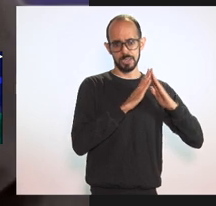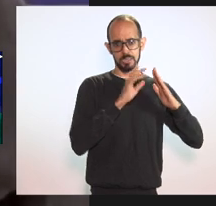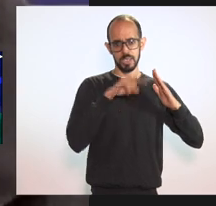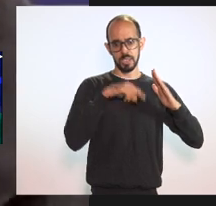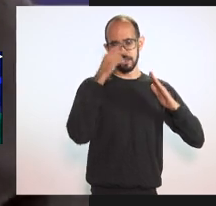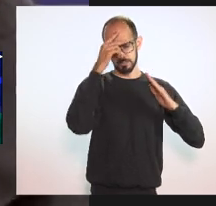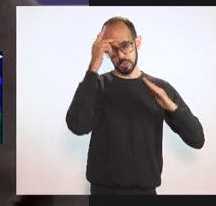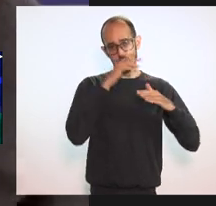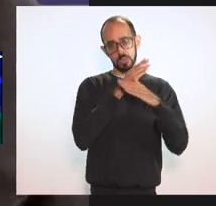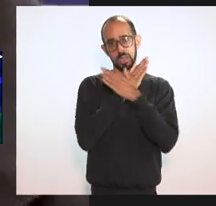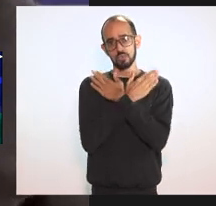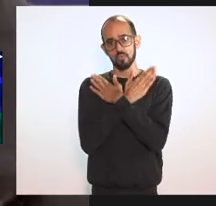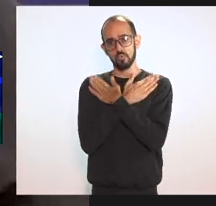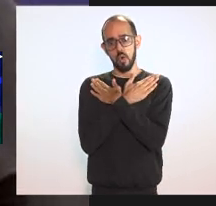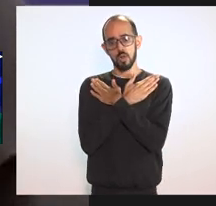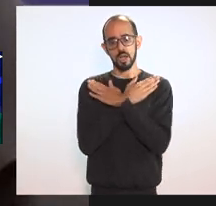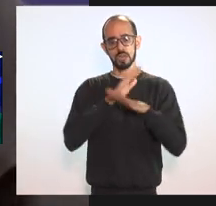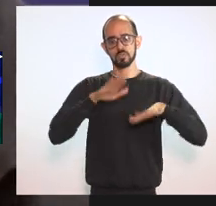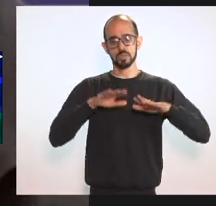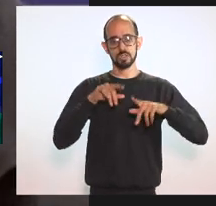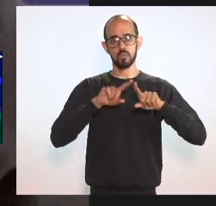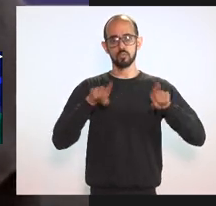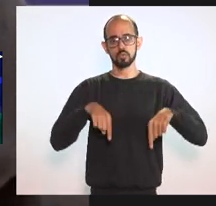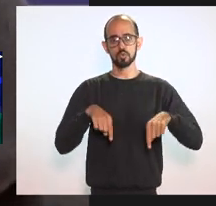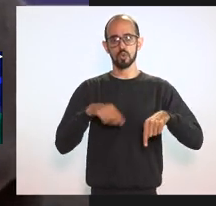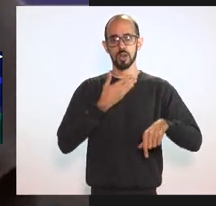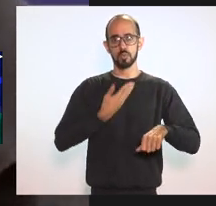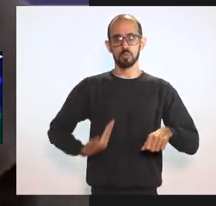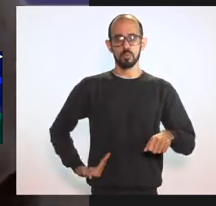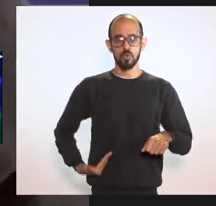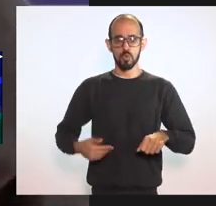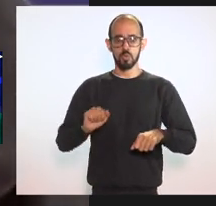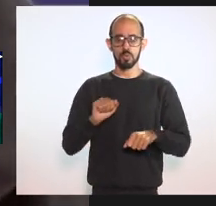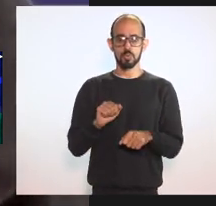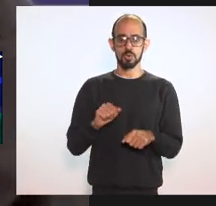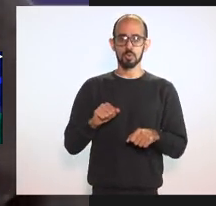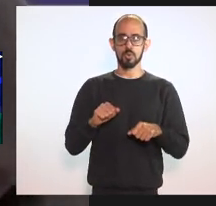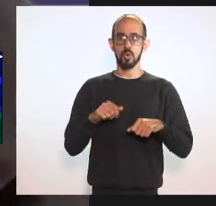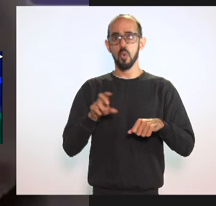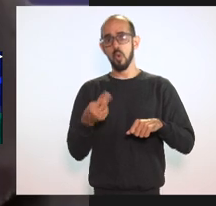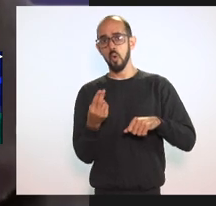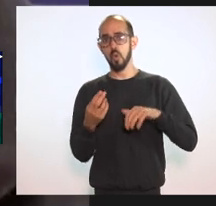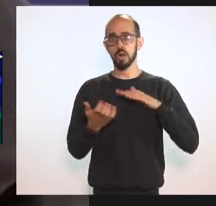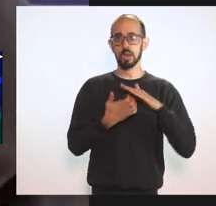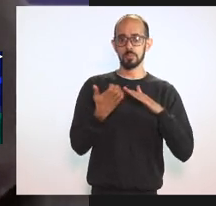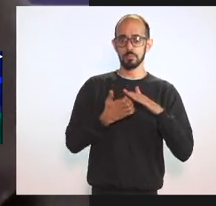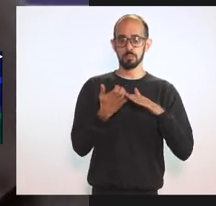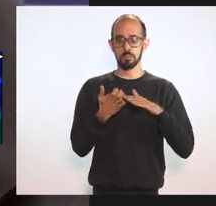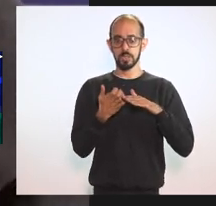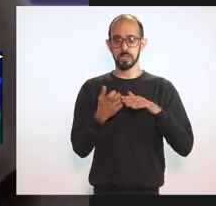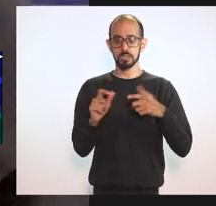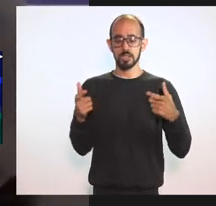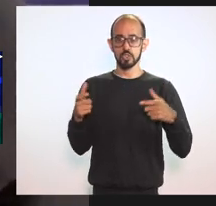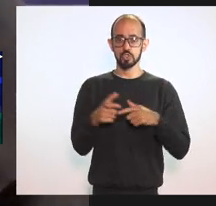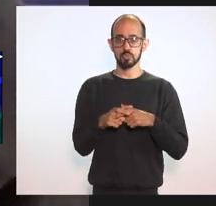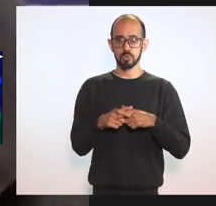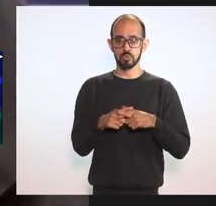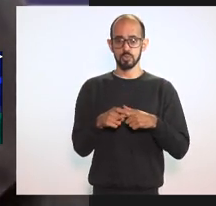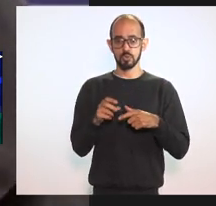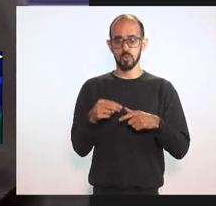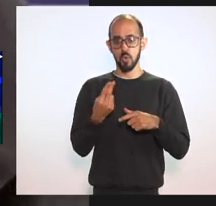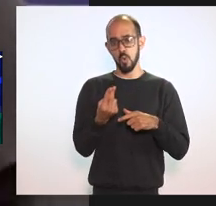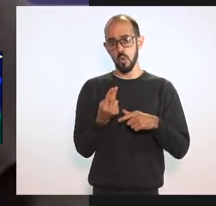fome muitas das vezes funcionário público funcionário que muita das vezes a empresa reduziu seu quadro largou o